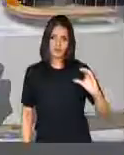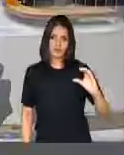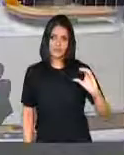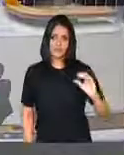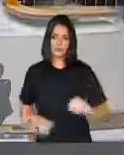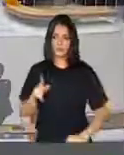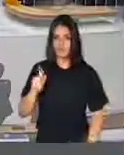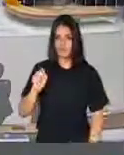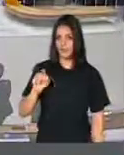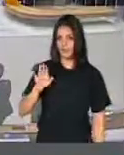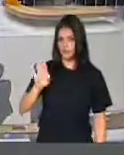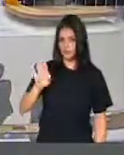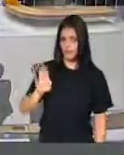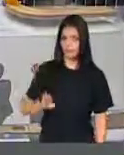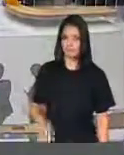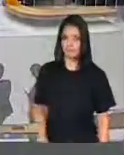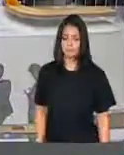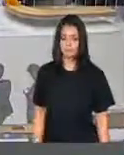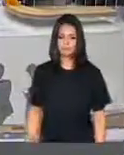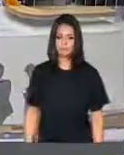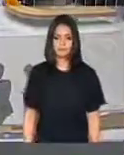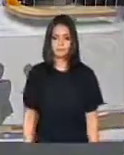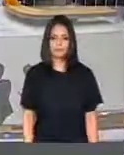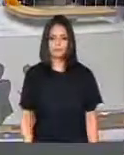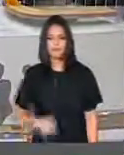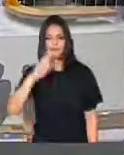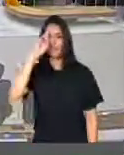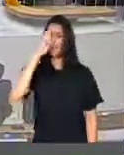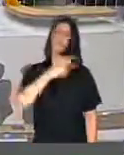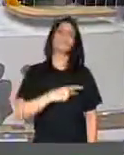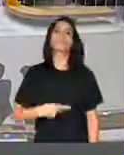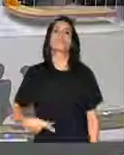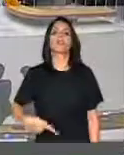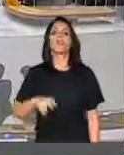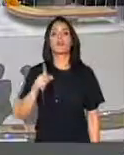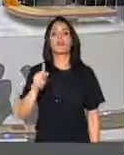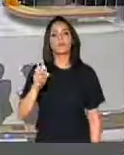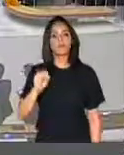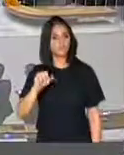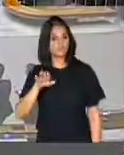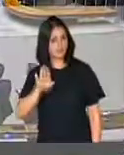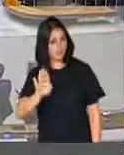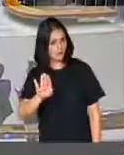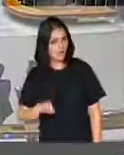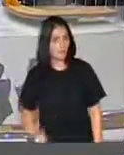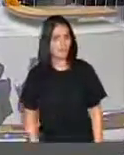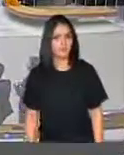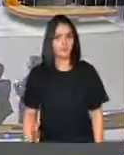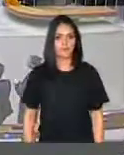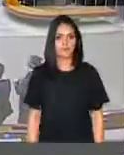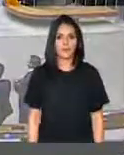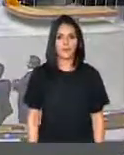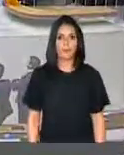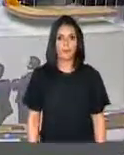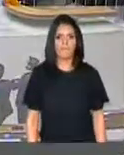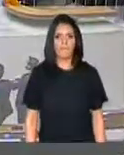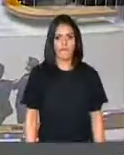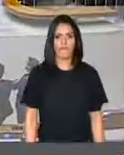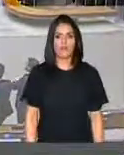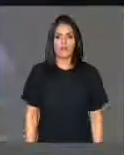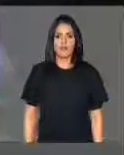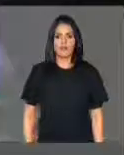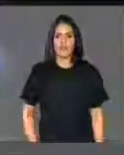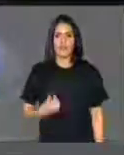PSB. PSB. Senhor presidente, PSB não tem óbice ao, a matéria,